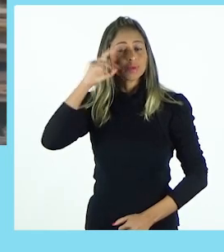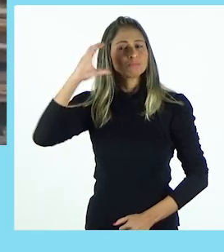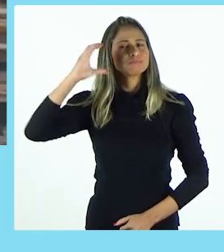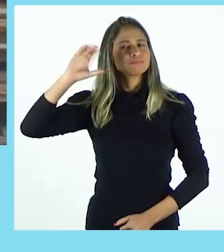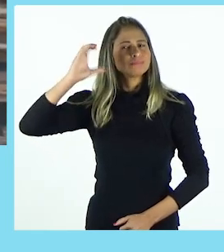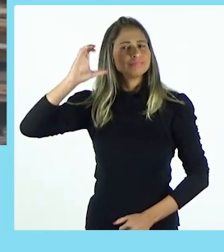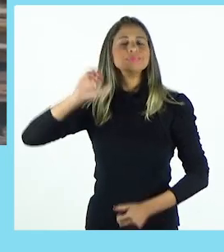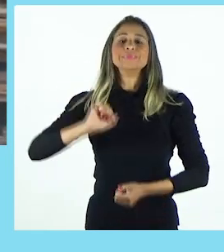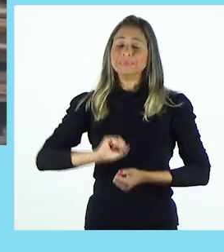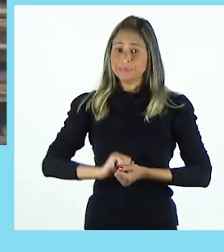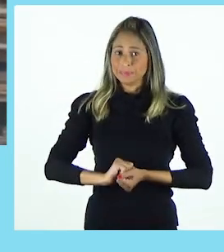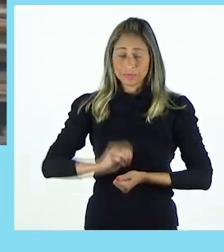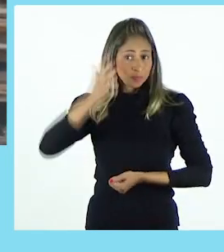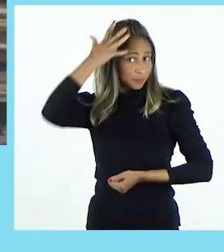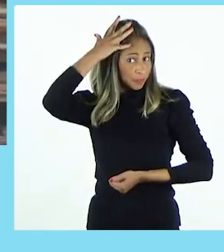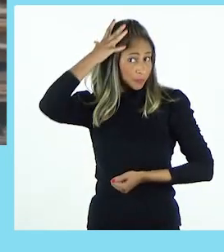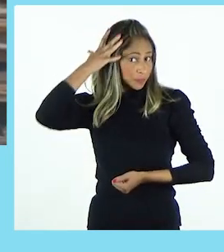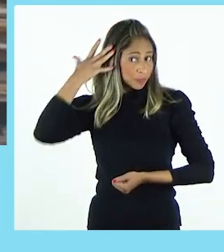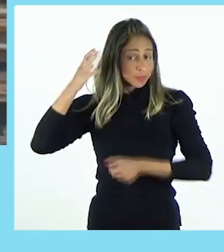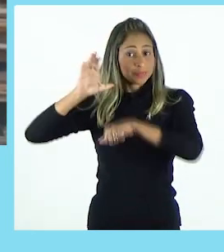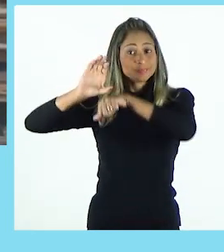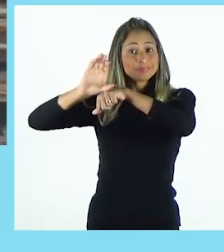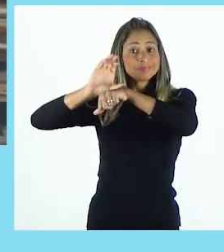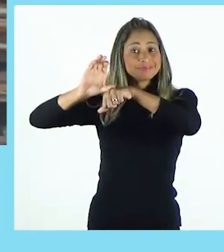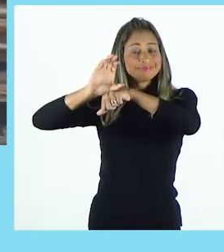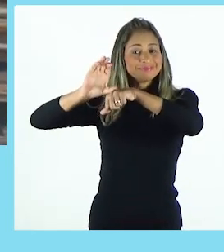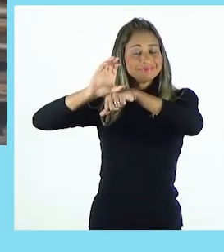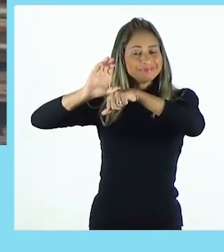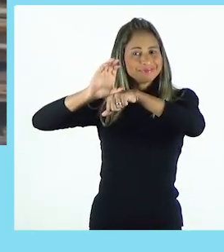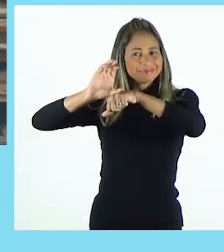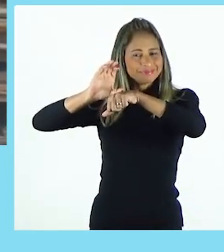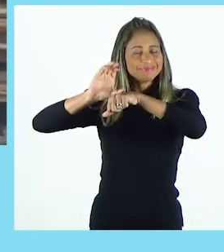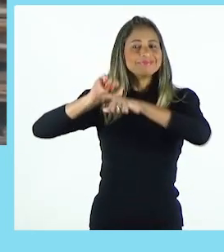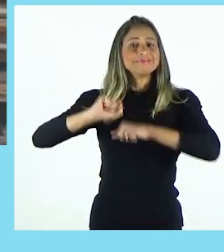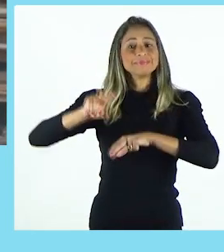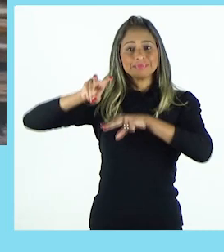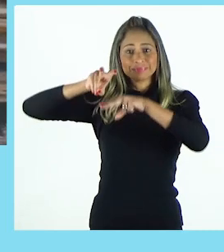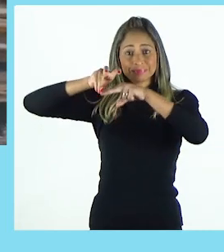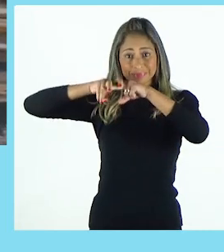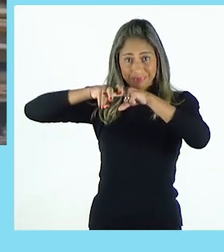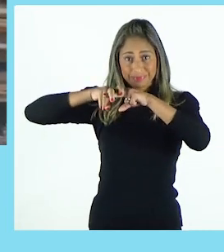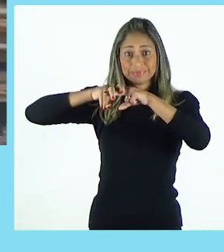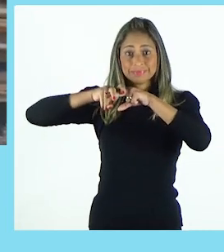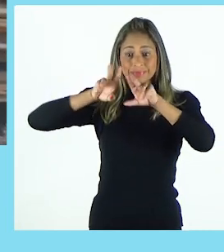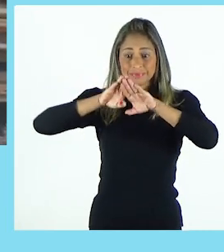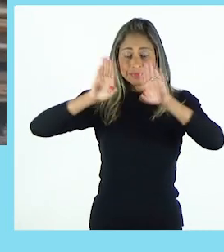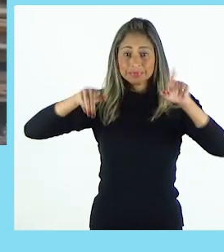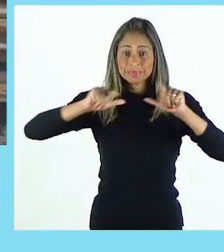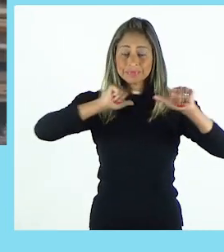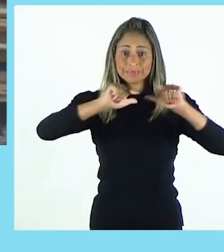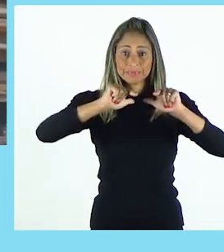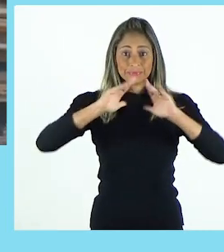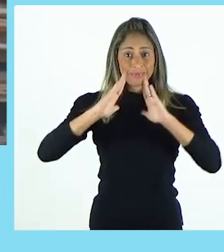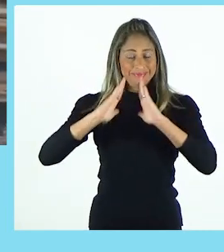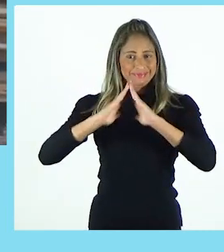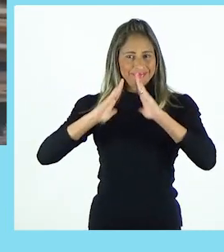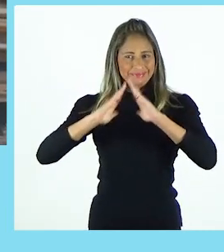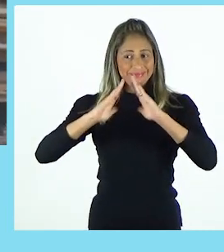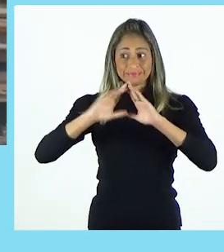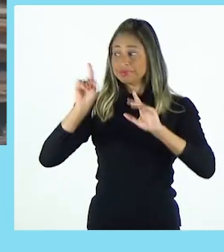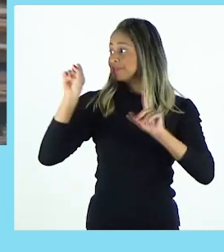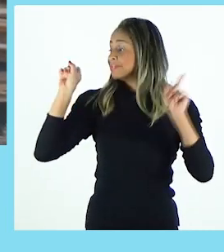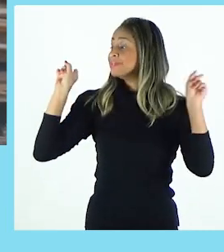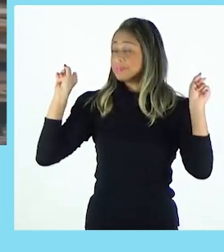meus olhos é castanho, meu cabelo é grisalho, e eu estou sentada na cadeira da mesa de trabalho da minha